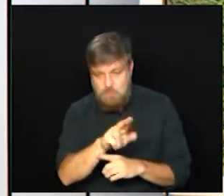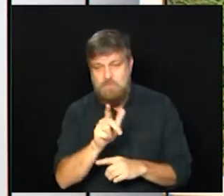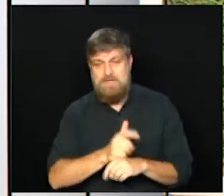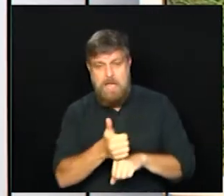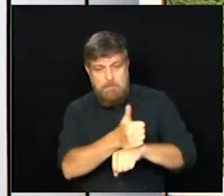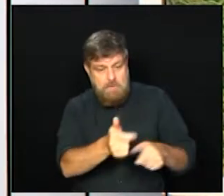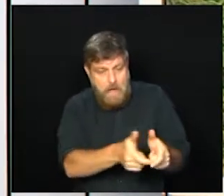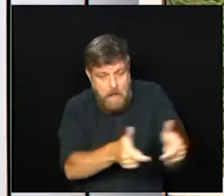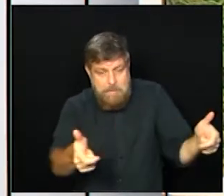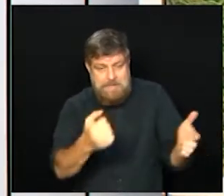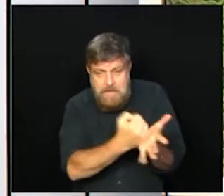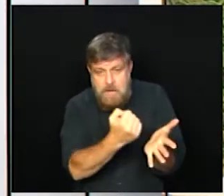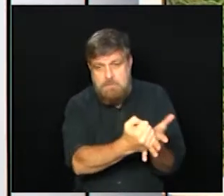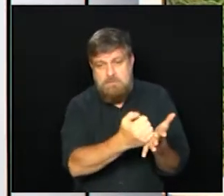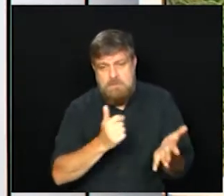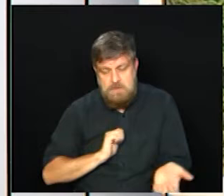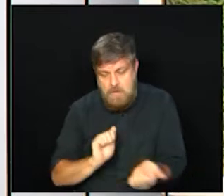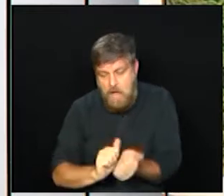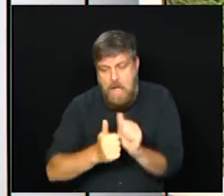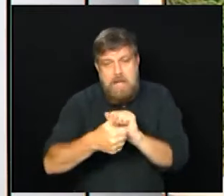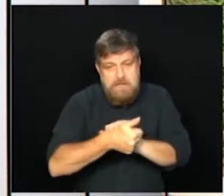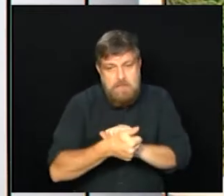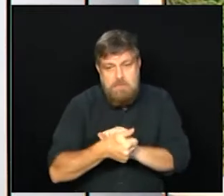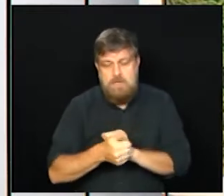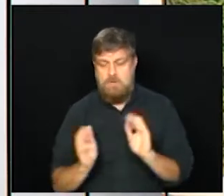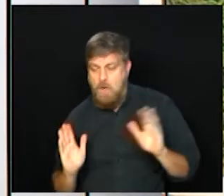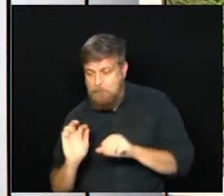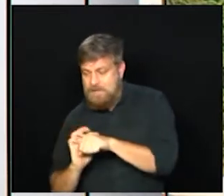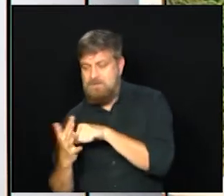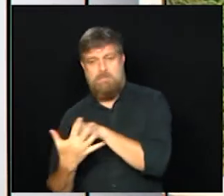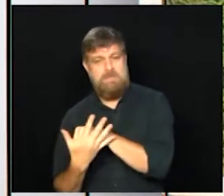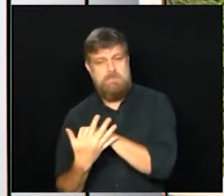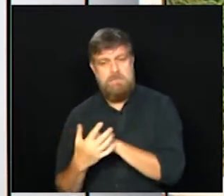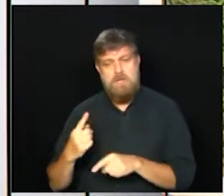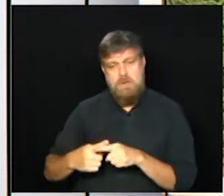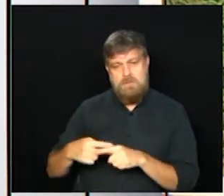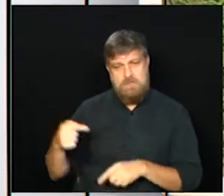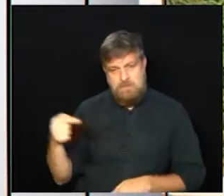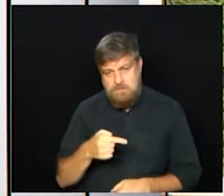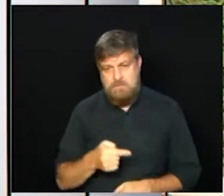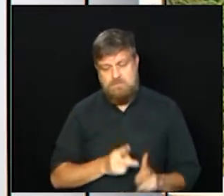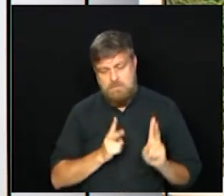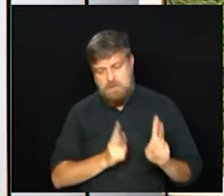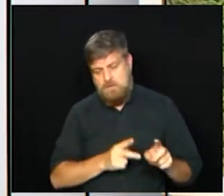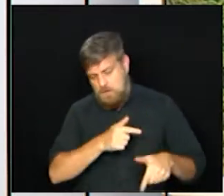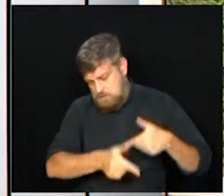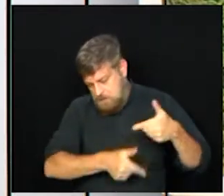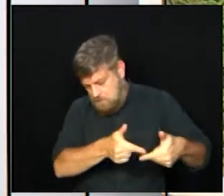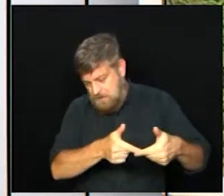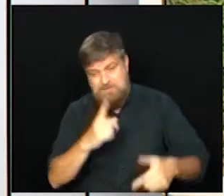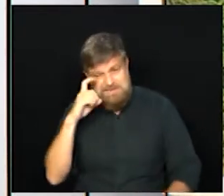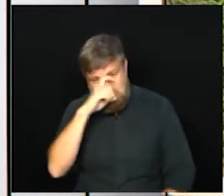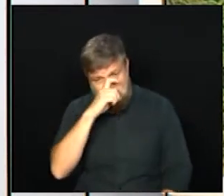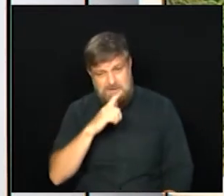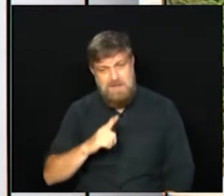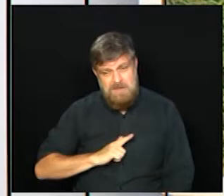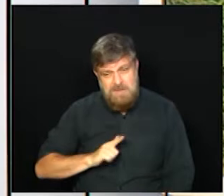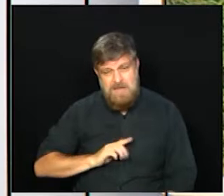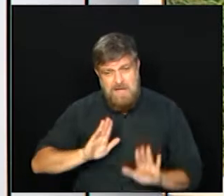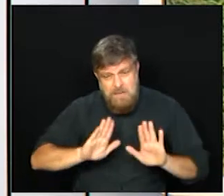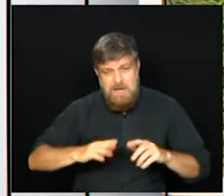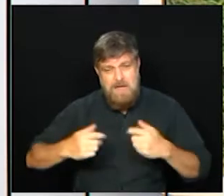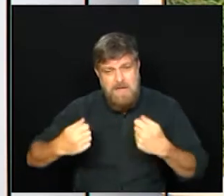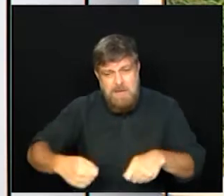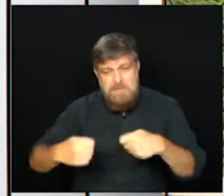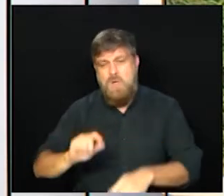Inclusive, adequando a esse processo da pandemia, né? Porque o CEAMO continua fazendo atendimento, está dificultado, mas